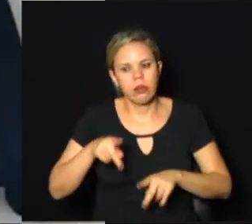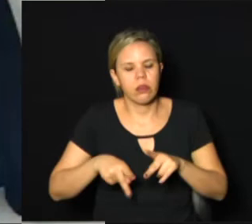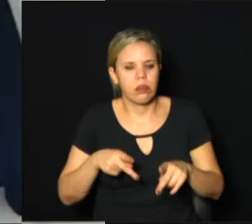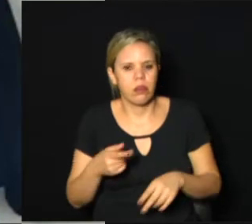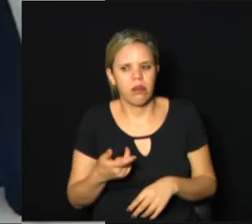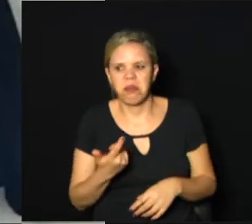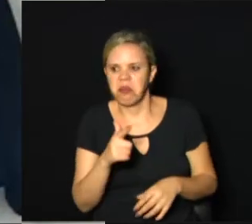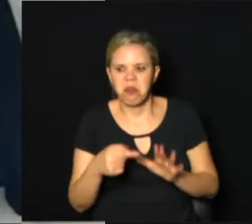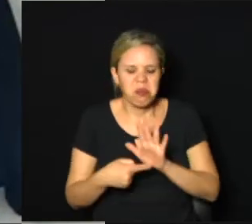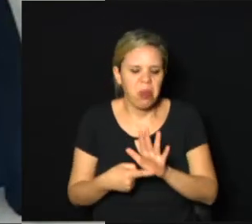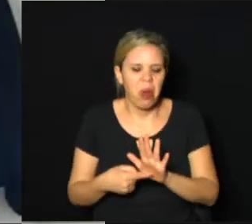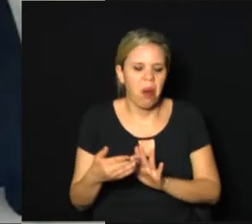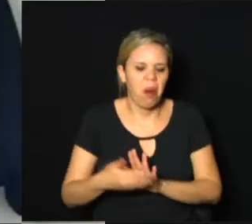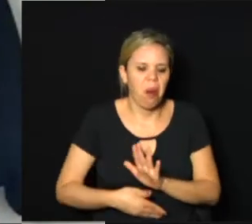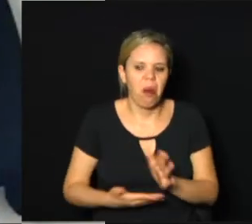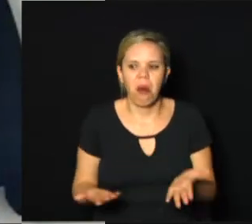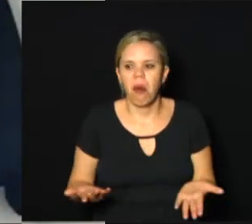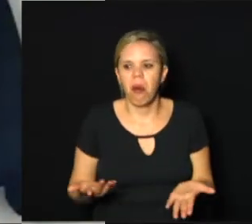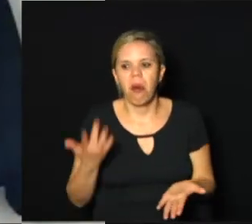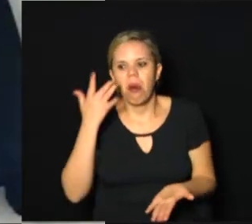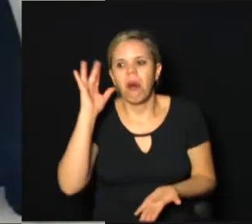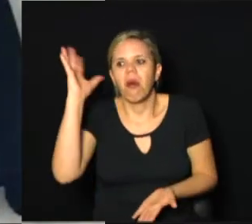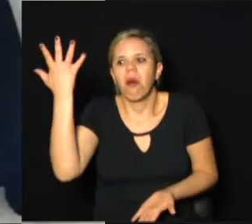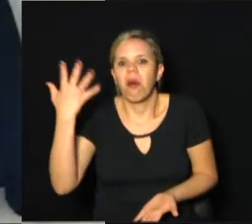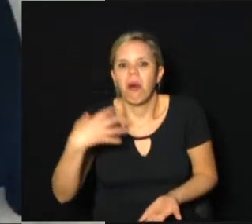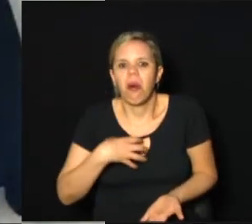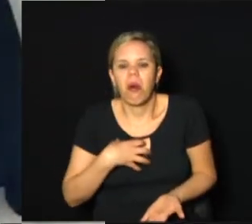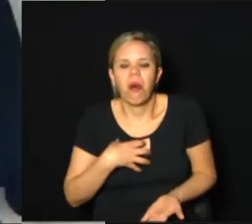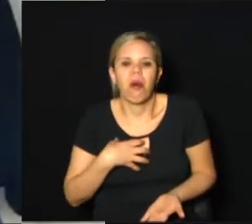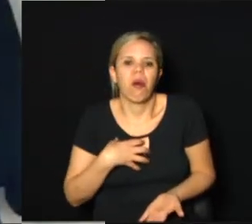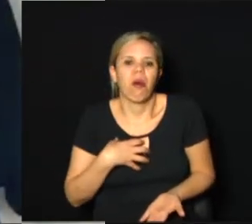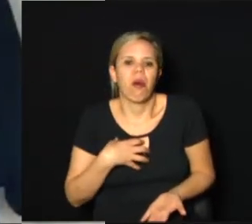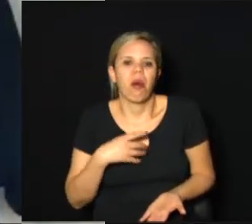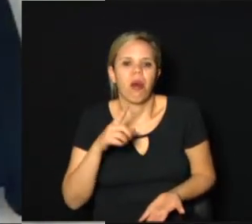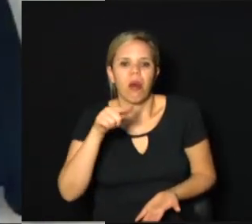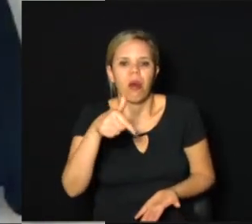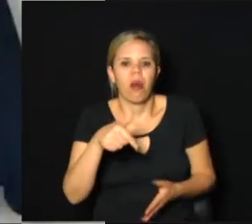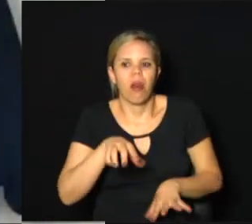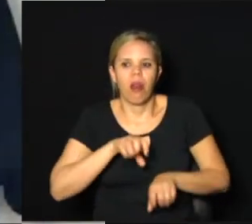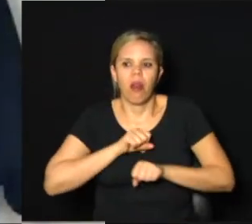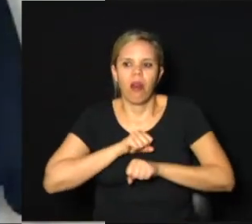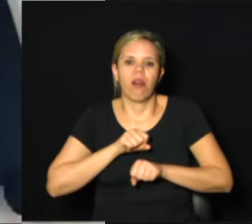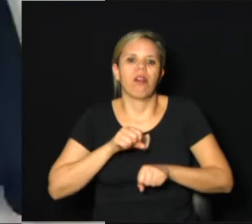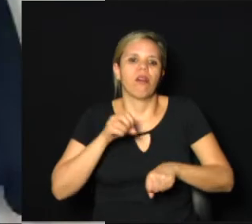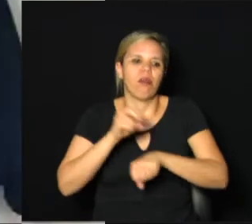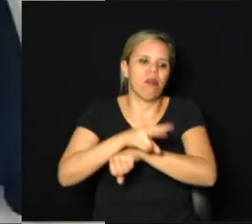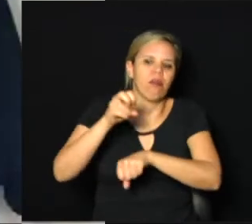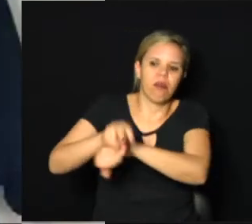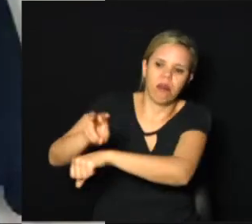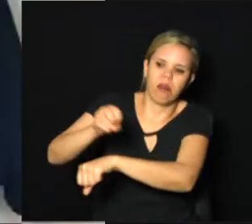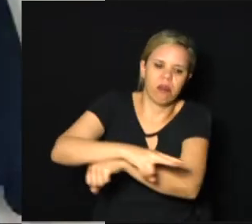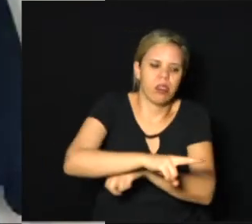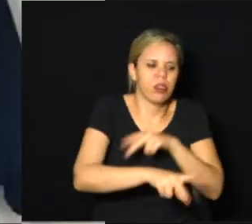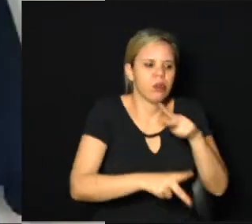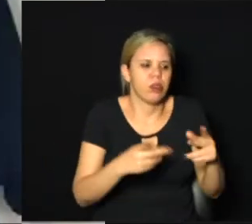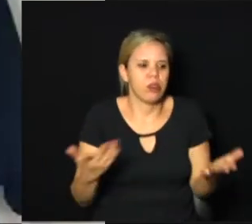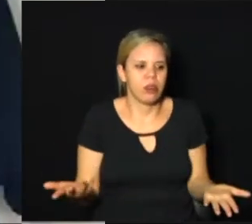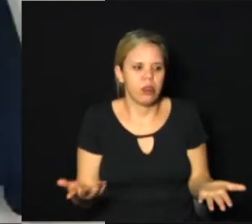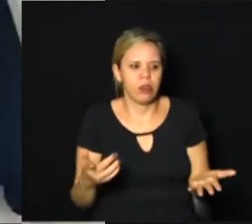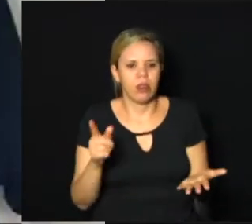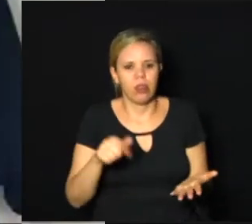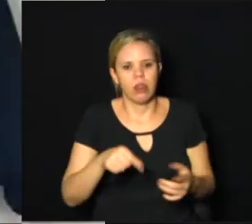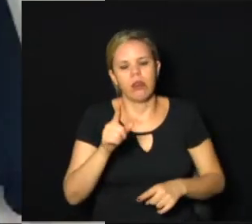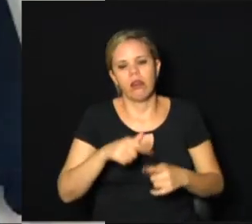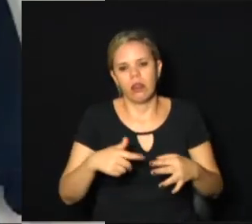pouco sintomáticas, pré-sintomáticas, né? E aí os pré-sintomáticos depois vão contaminar muita gente. Então, são